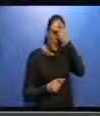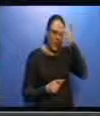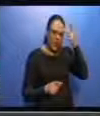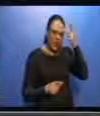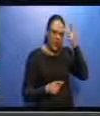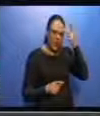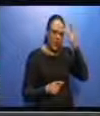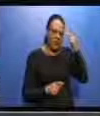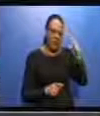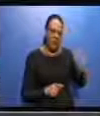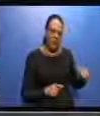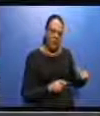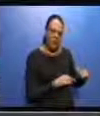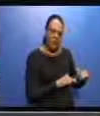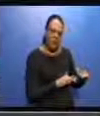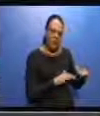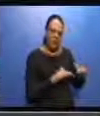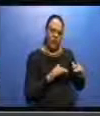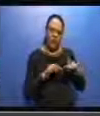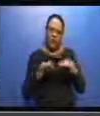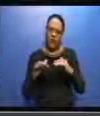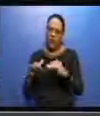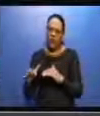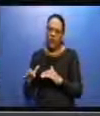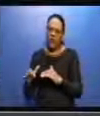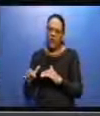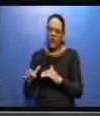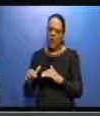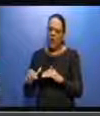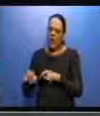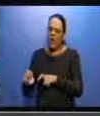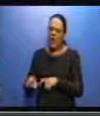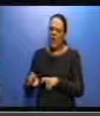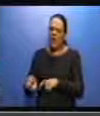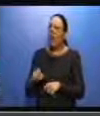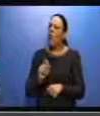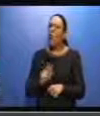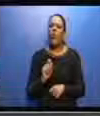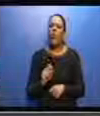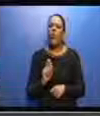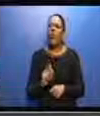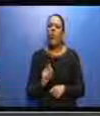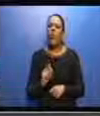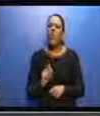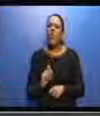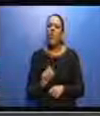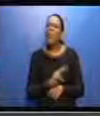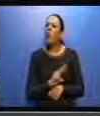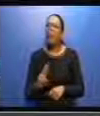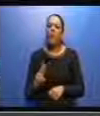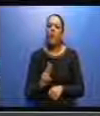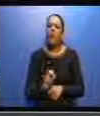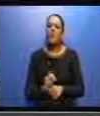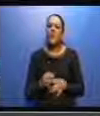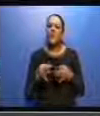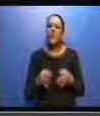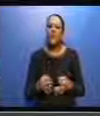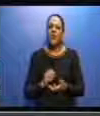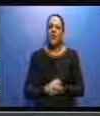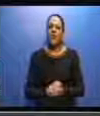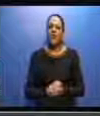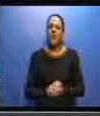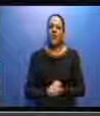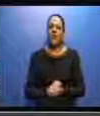vida urbana né então que fenômeno que é esse que nome que recebe esse fenômeno que a figura está ilustrada o walter